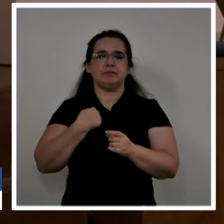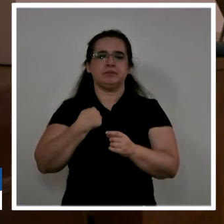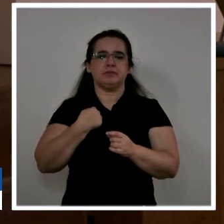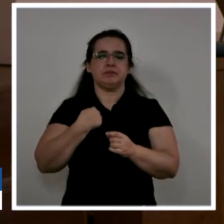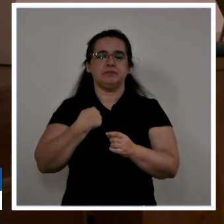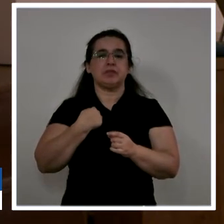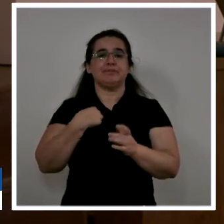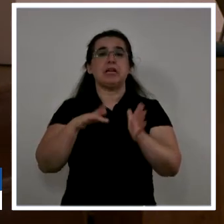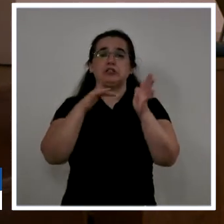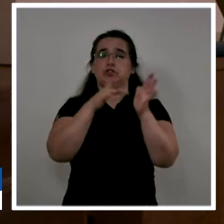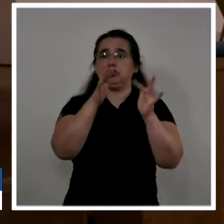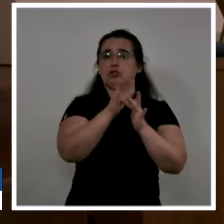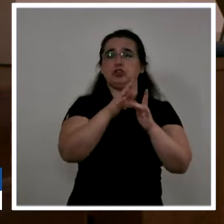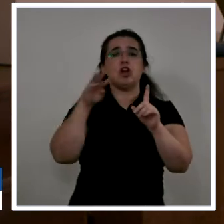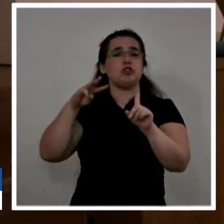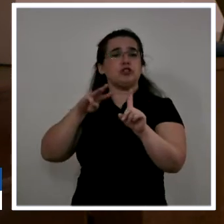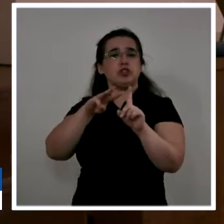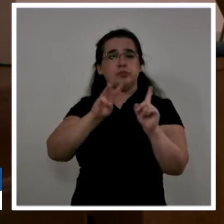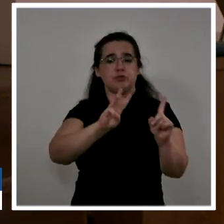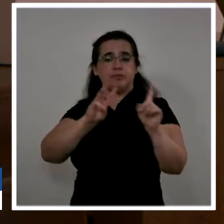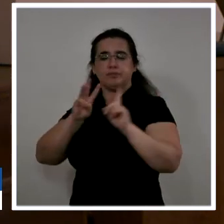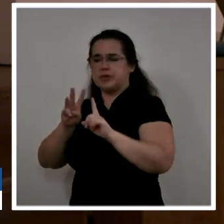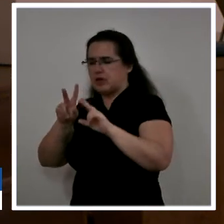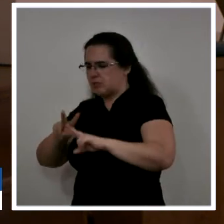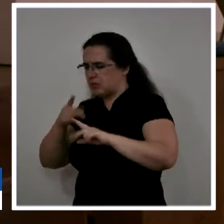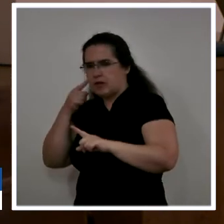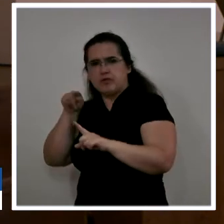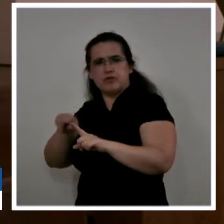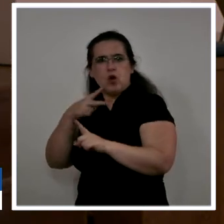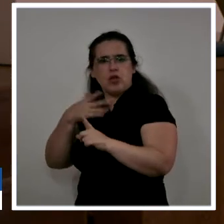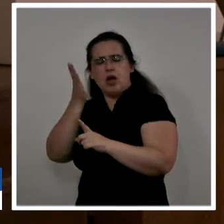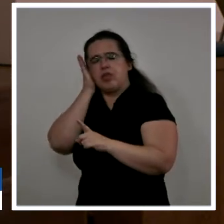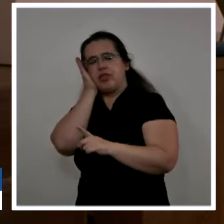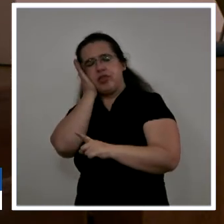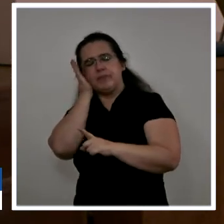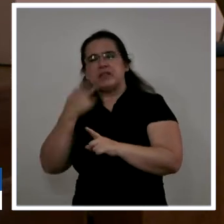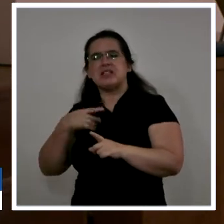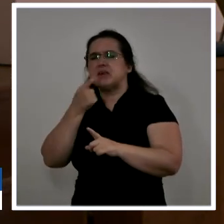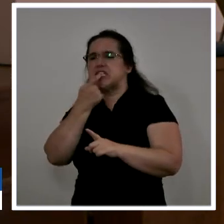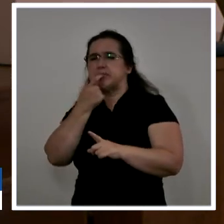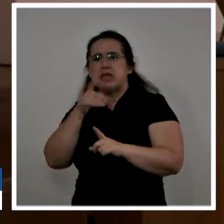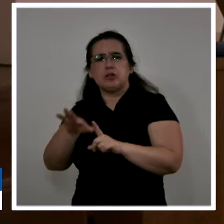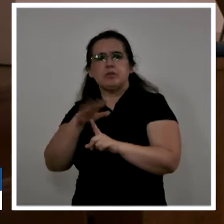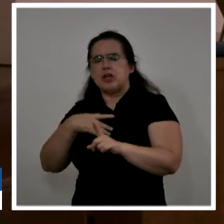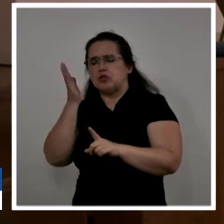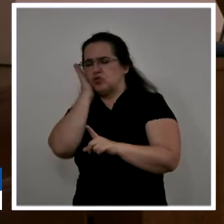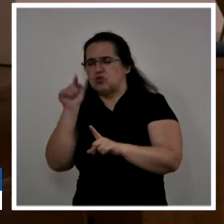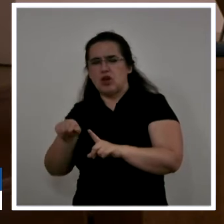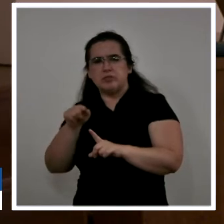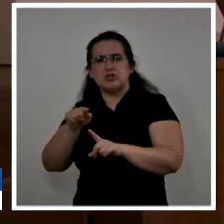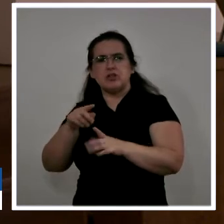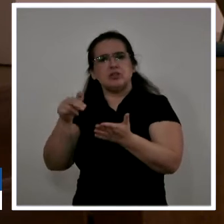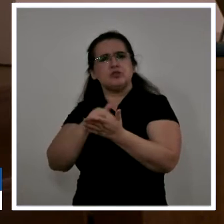hour?" E então voltou aos seus discípulos e encontrou-os dormindo. E disse a Pedro, "Simão, tu dormes? Não pudeste vigiar nem uma